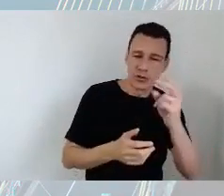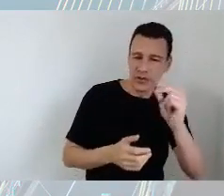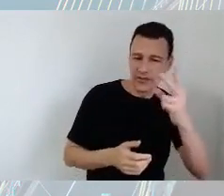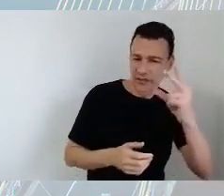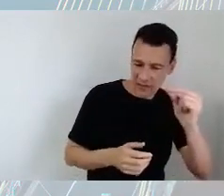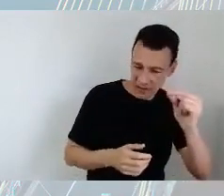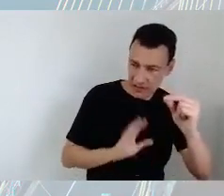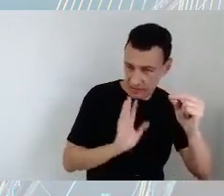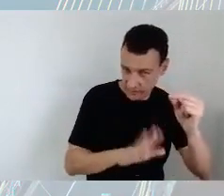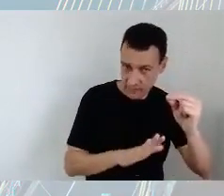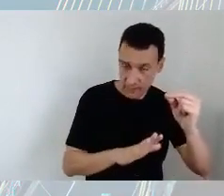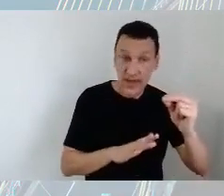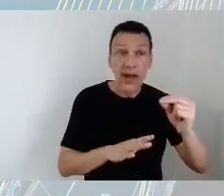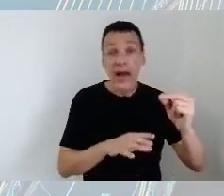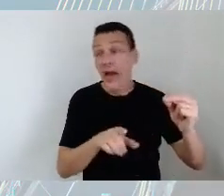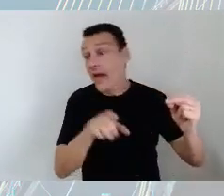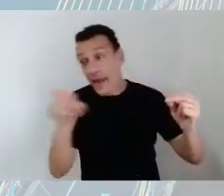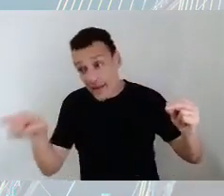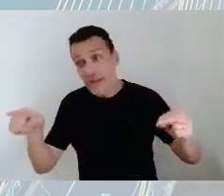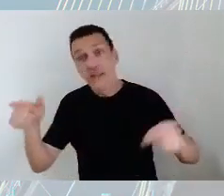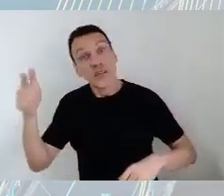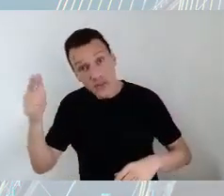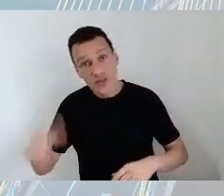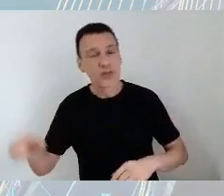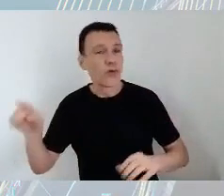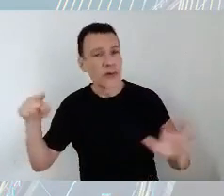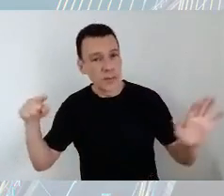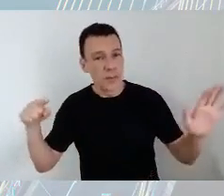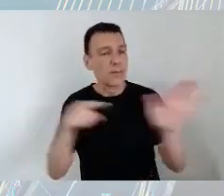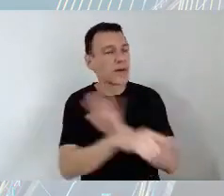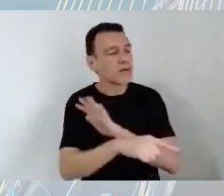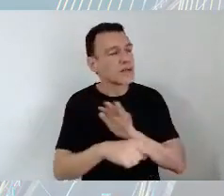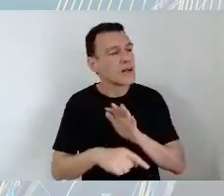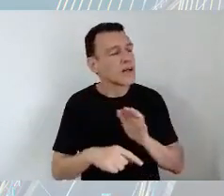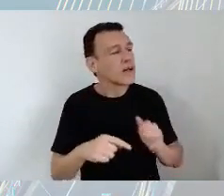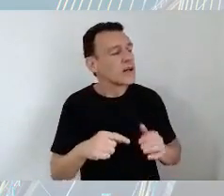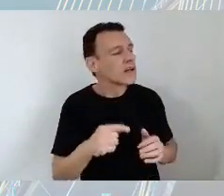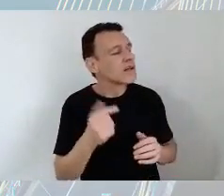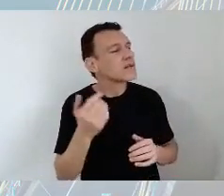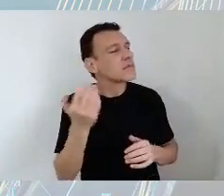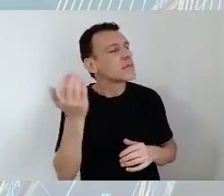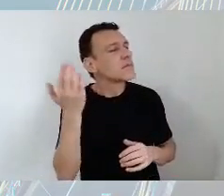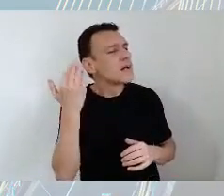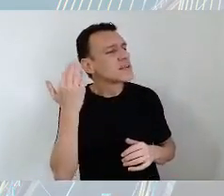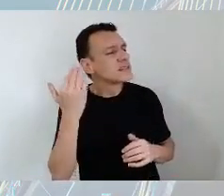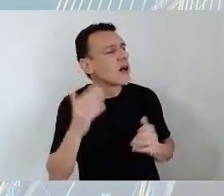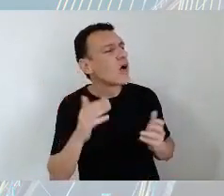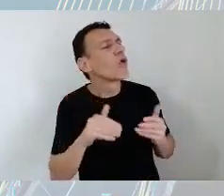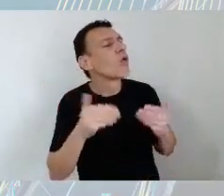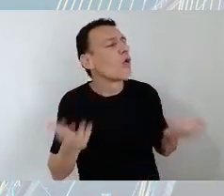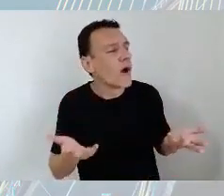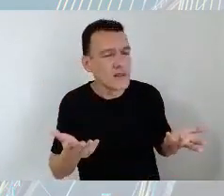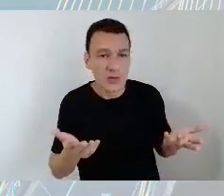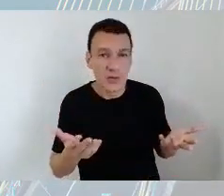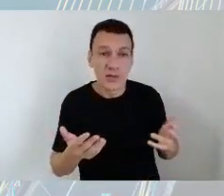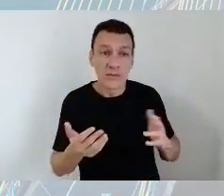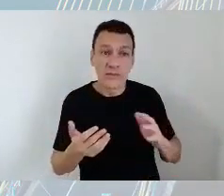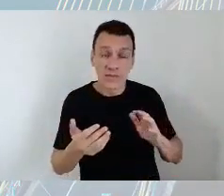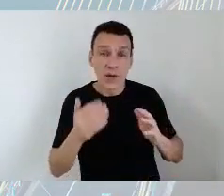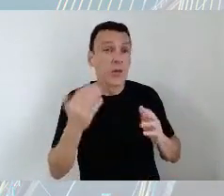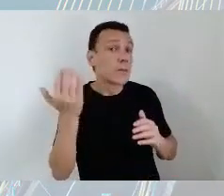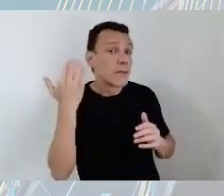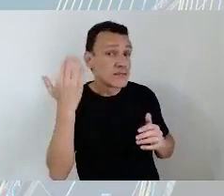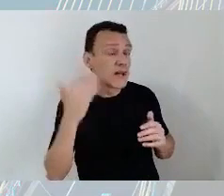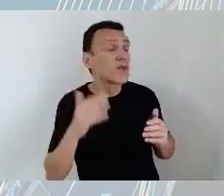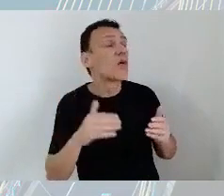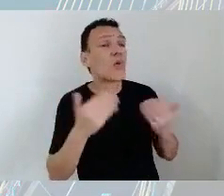Aí depois o usuário pergunta quando isso foi jogado. Então, se o usuário mandasse primeiro quando isso foi jogado, lá em